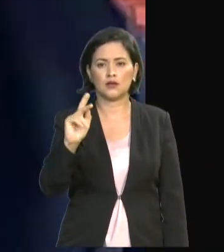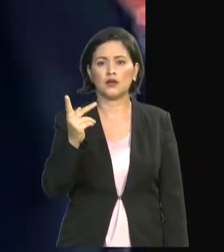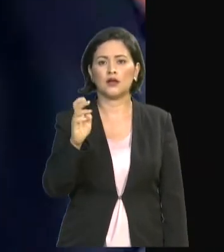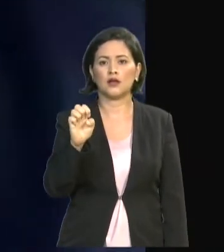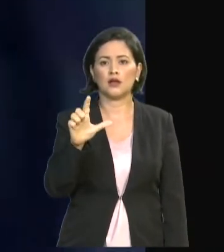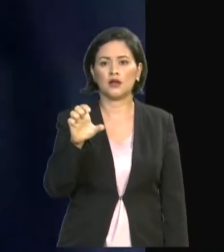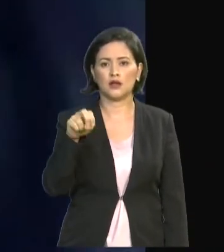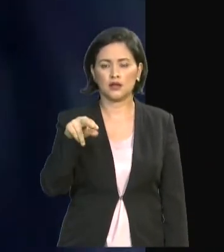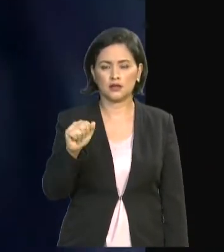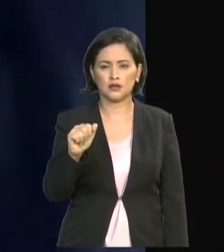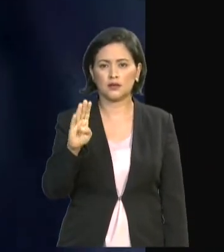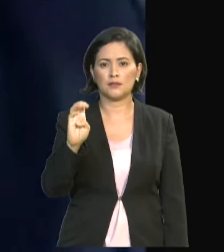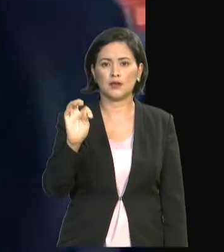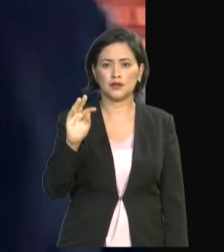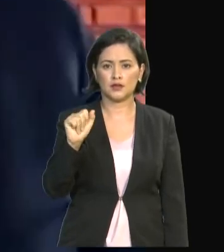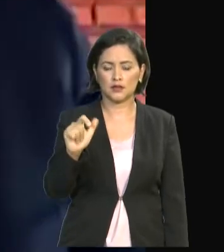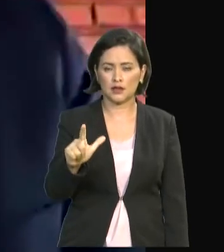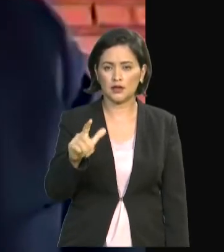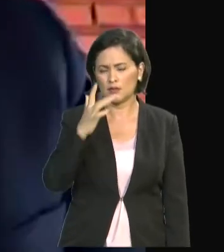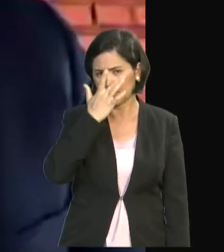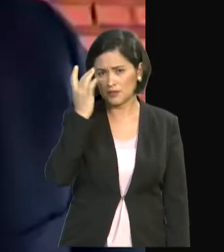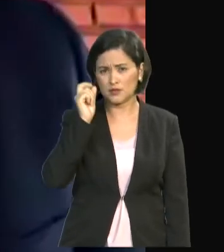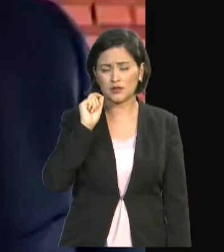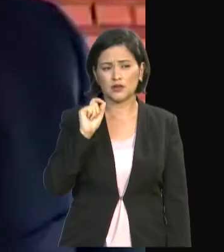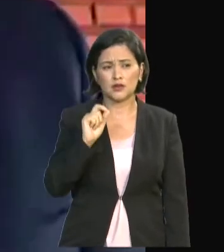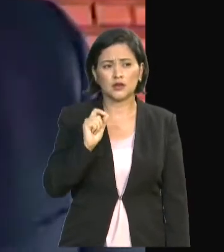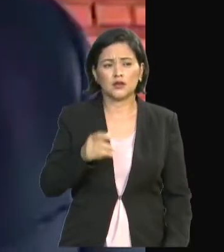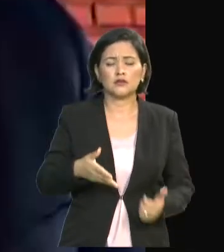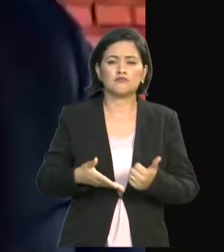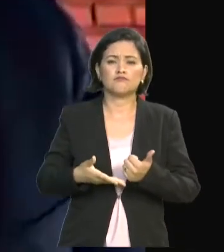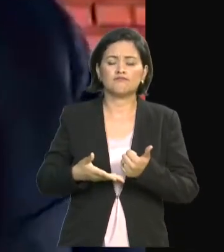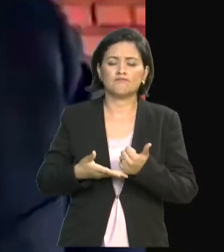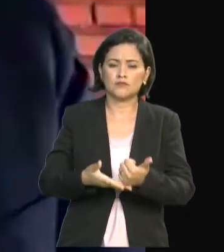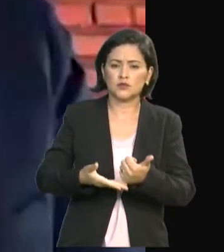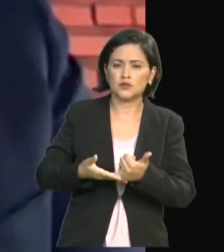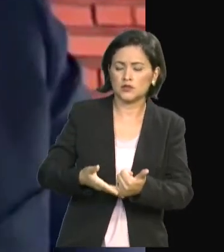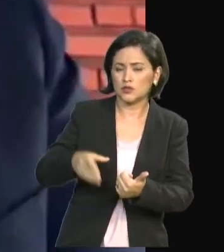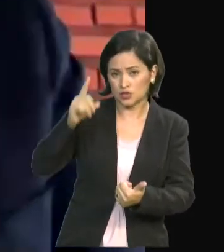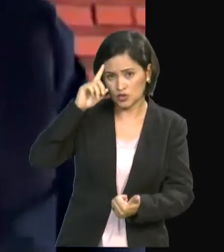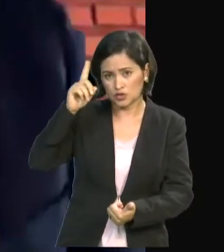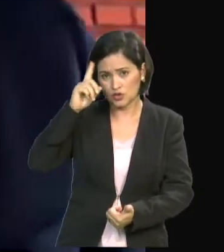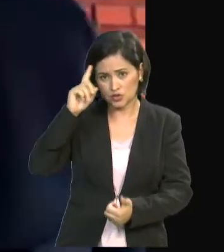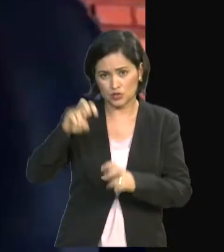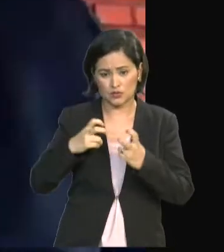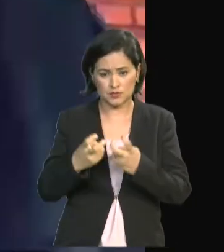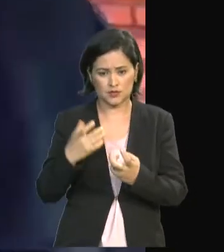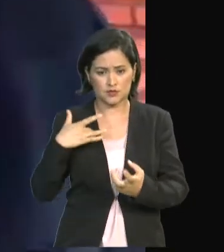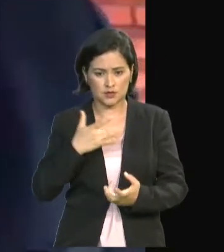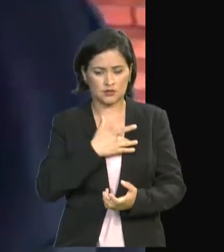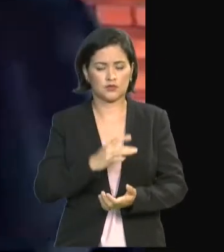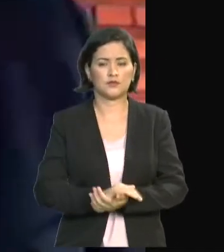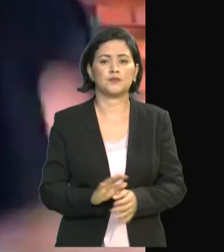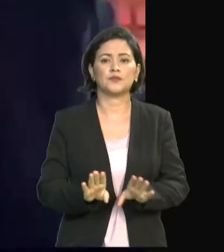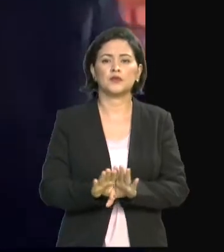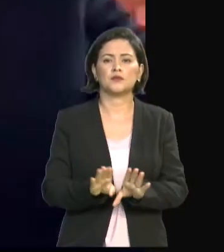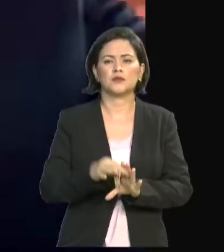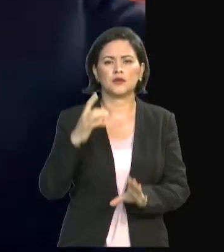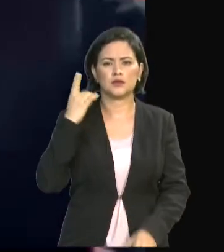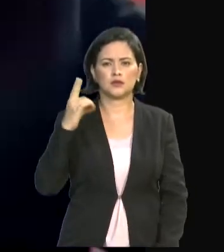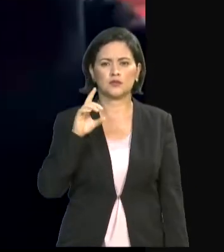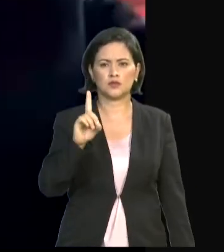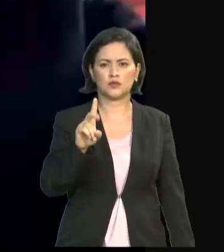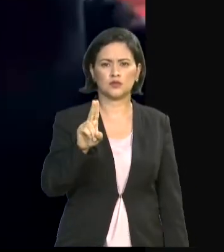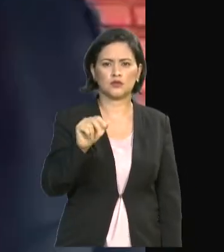ali o dia a dia da Comissão de Saúde. E quero chamar a atenção também do nosso colega pastor Cavalcanto e do Duarte Júnior, que possam